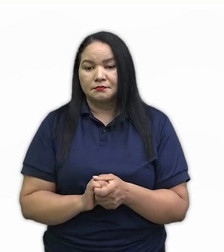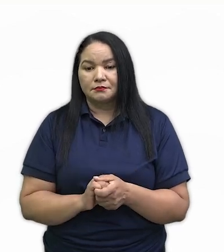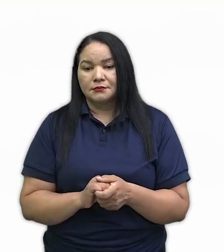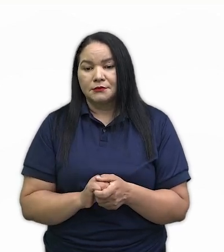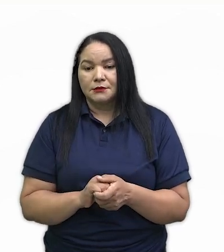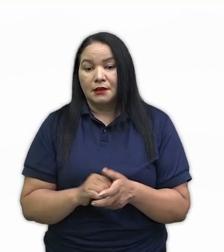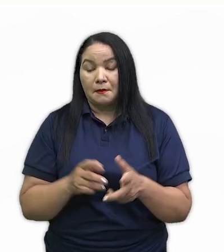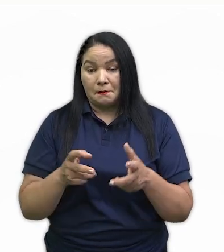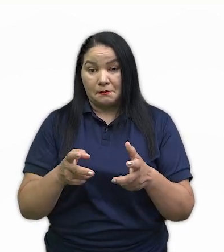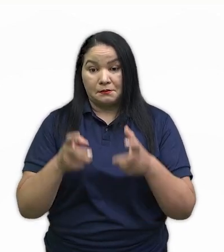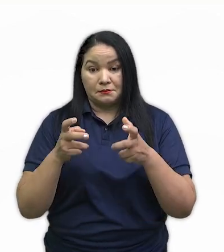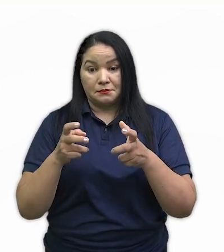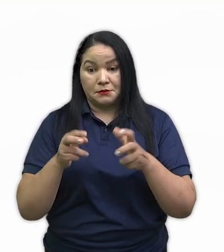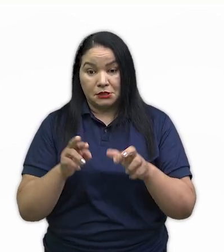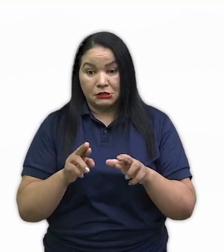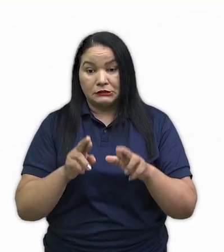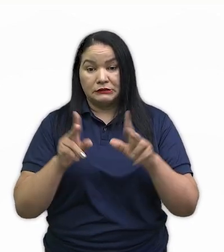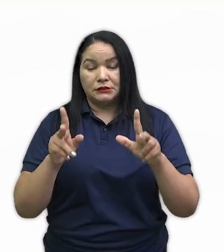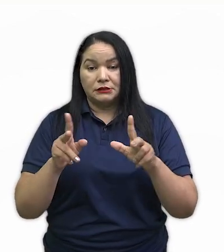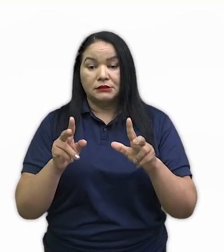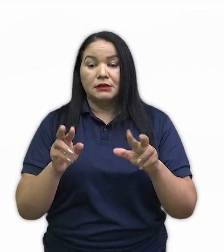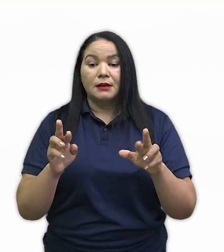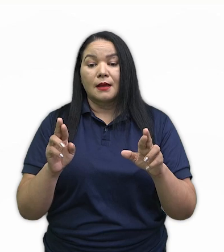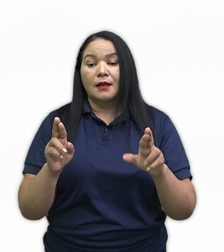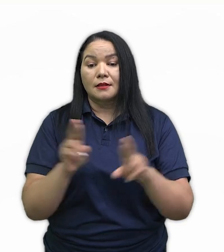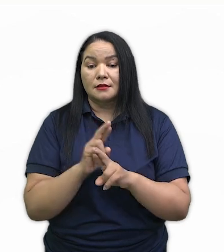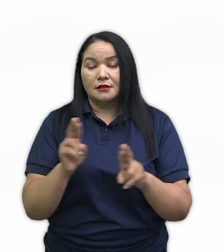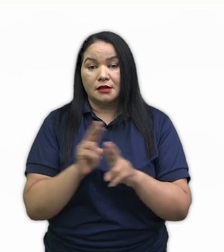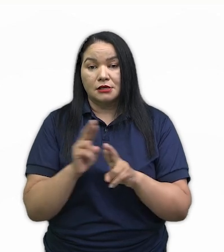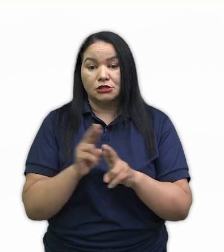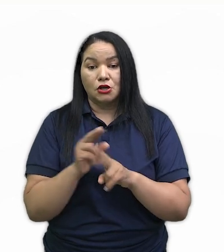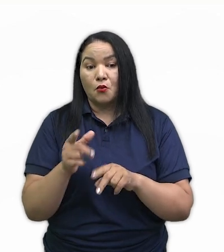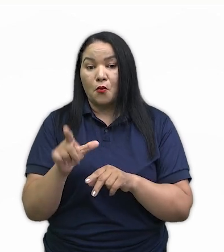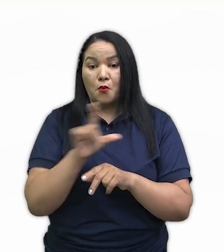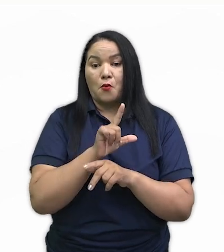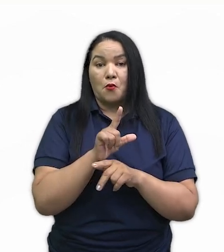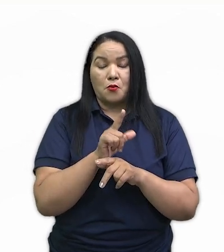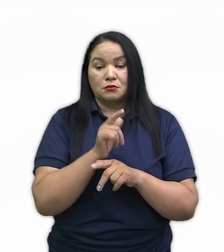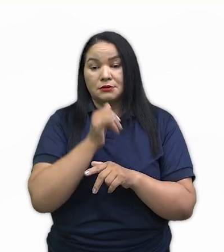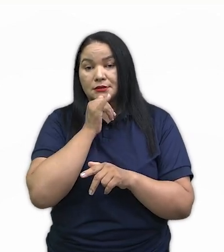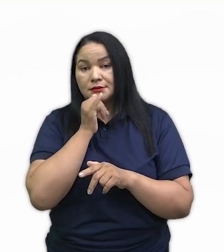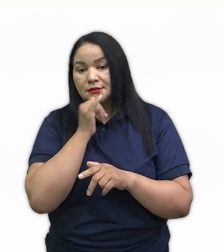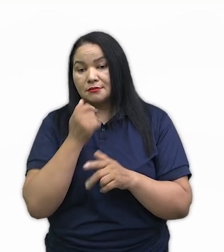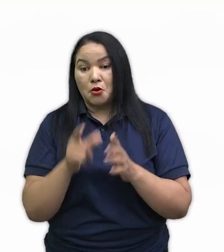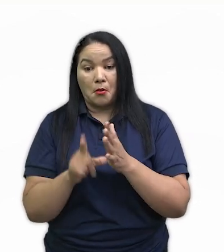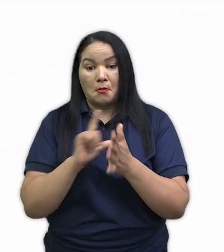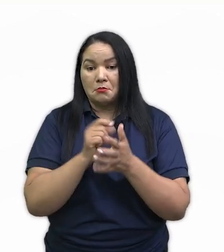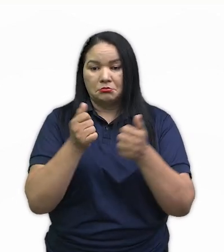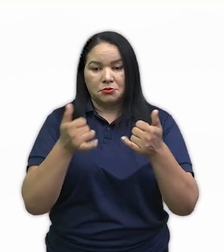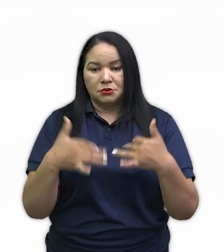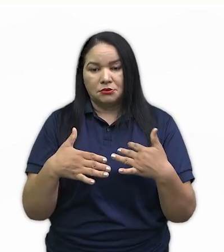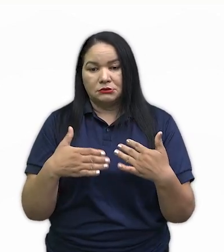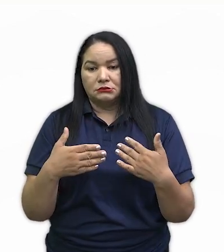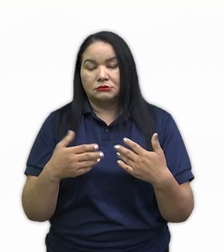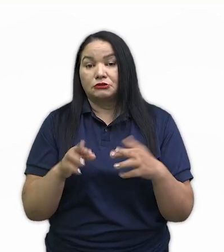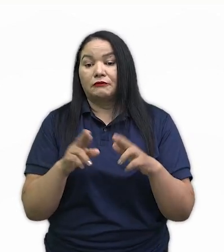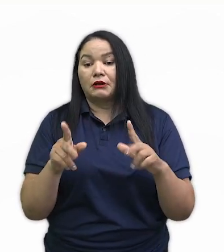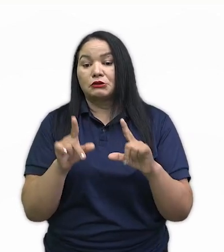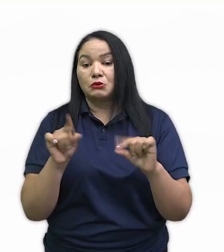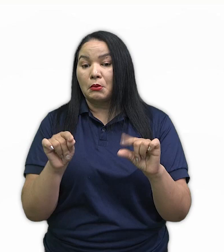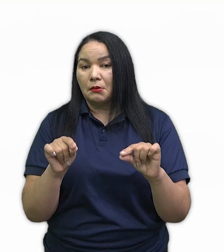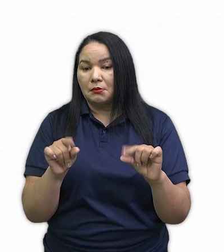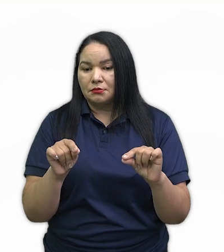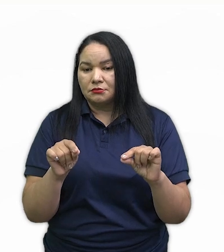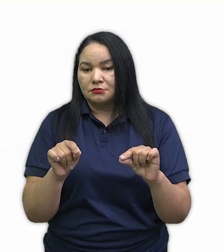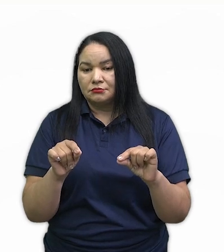aqui de diferente em relação aos exemplos que eu te mostrei anteriormente? Isso, a